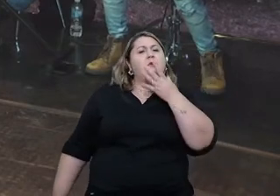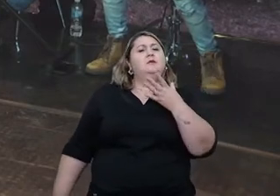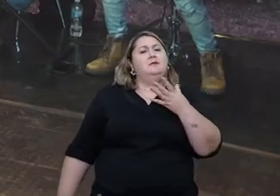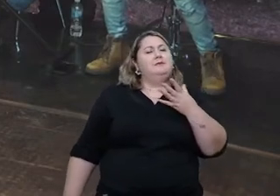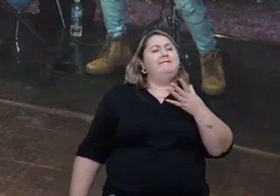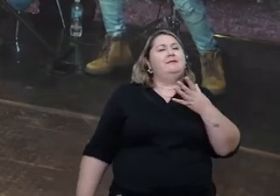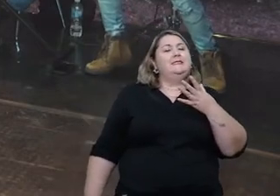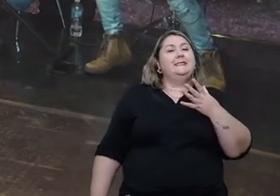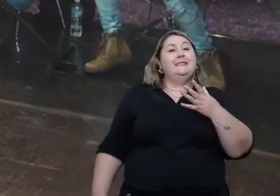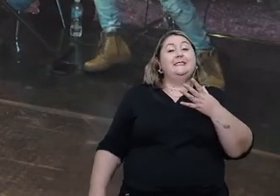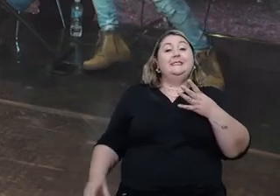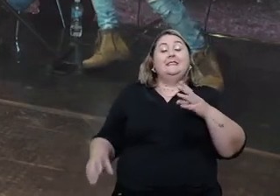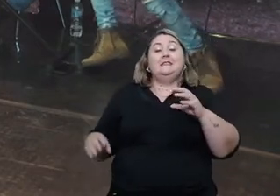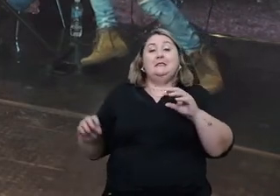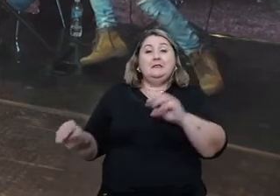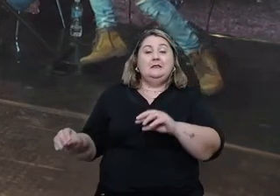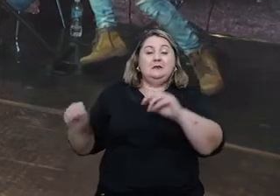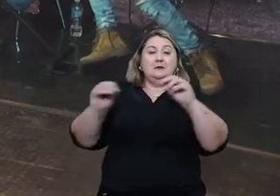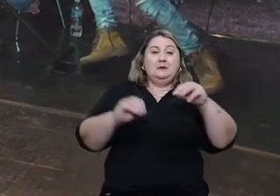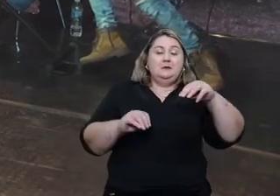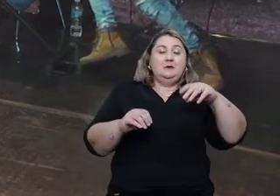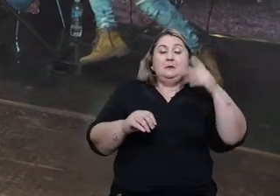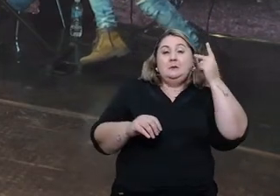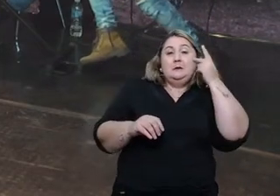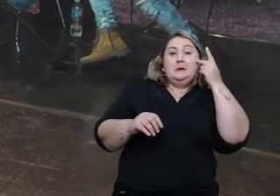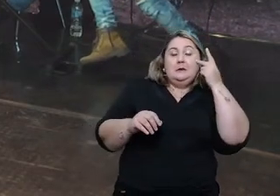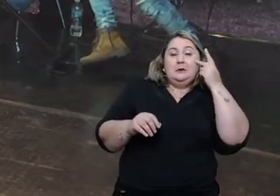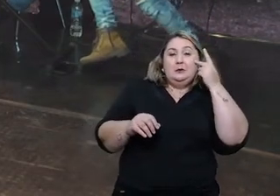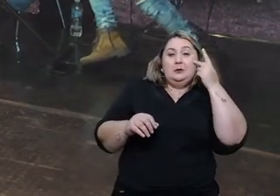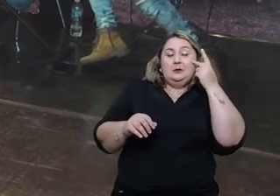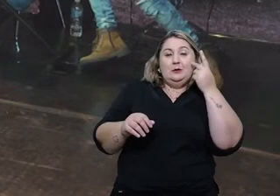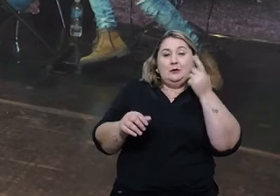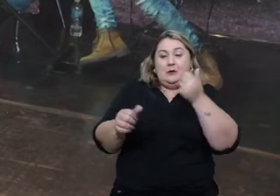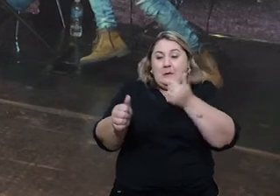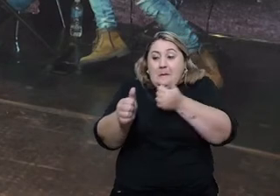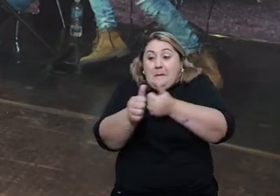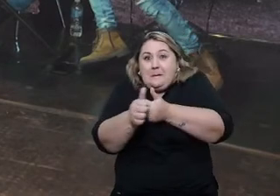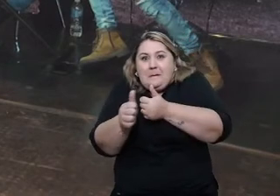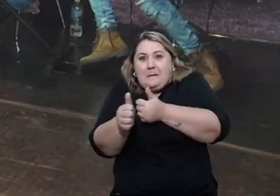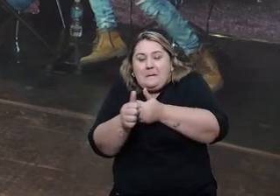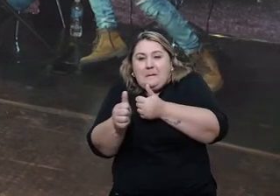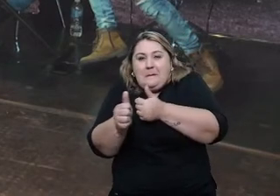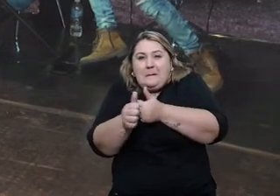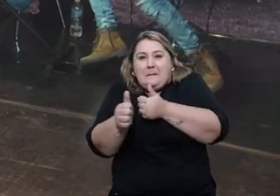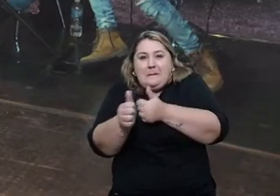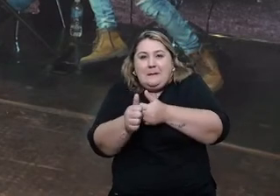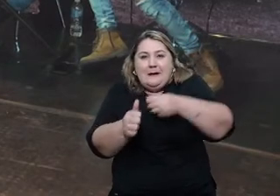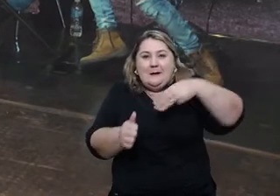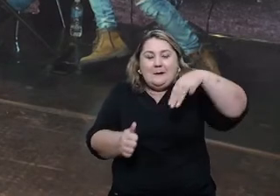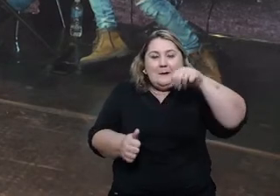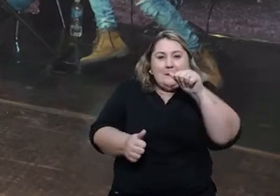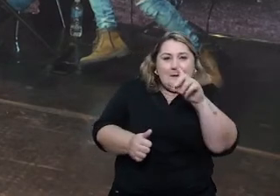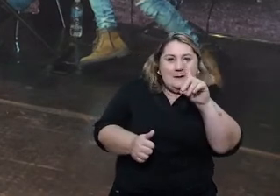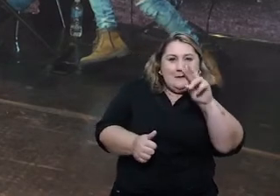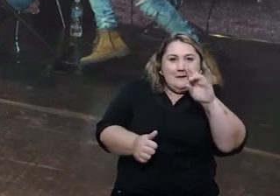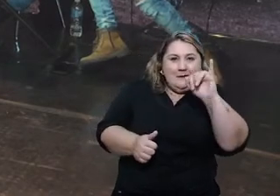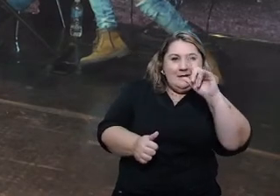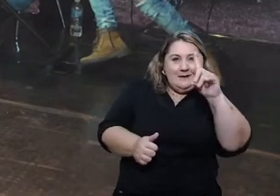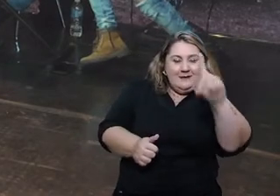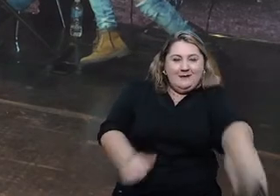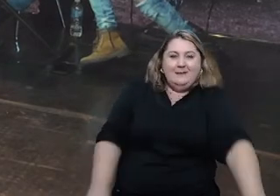E você se São Paulo fosse do lado